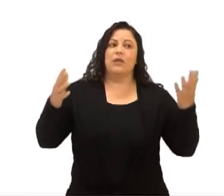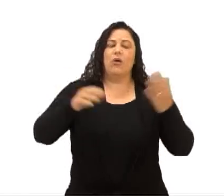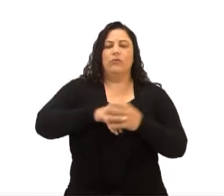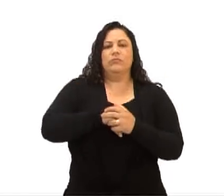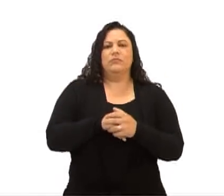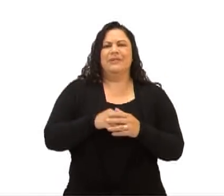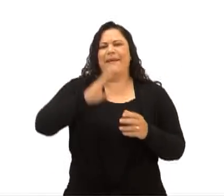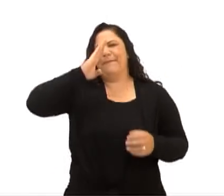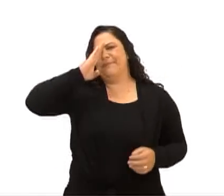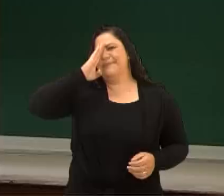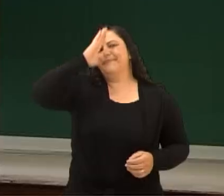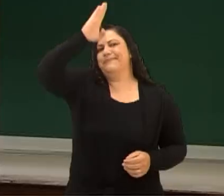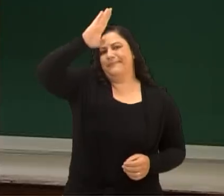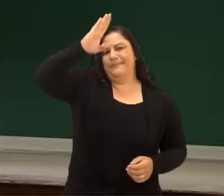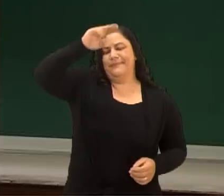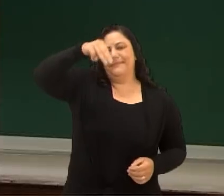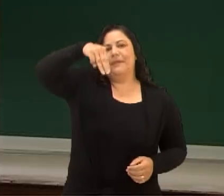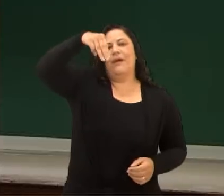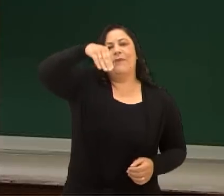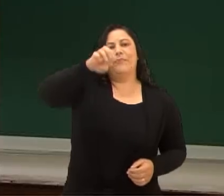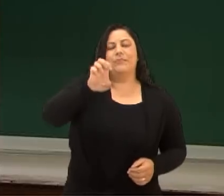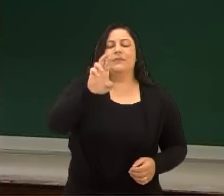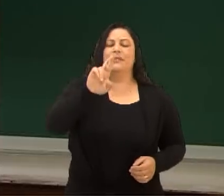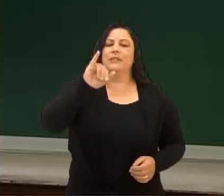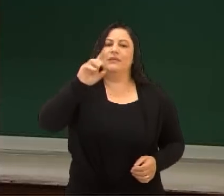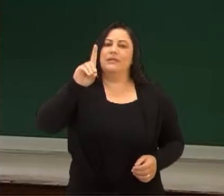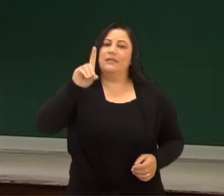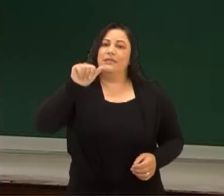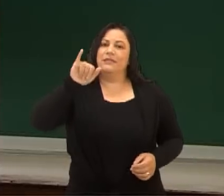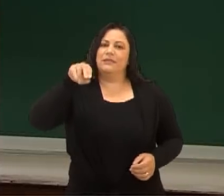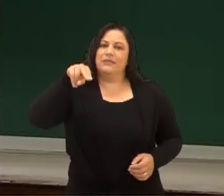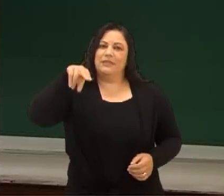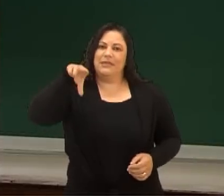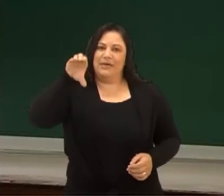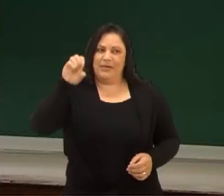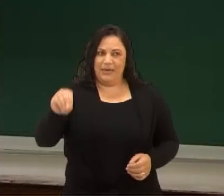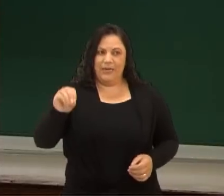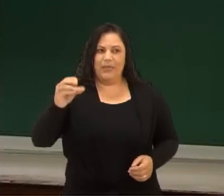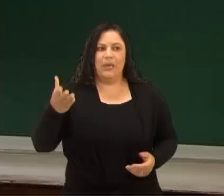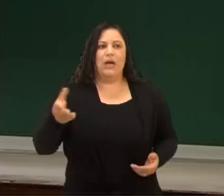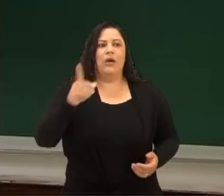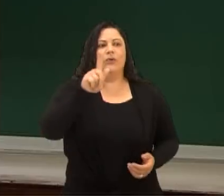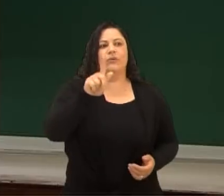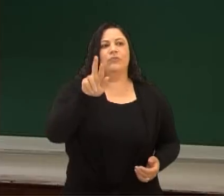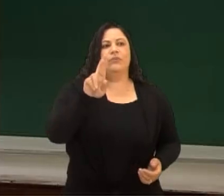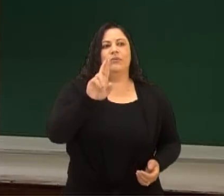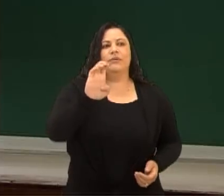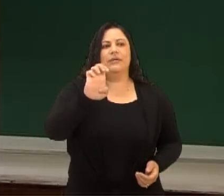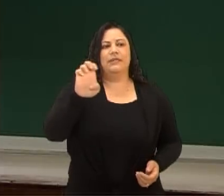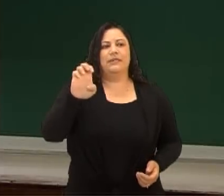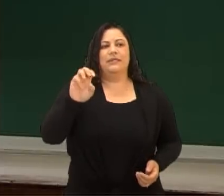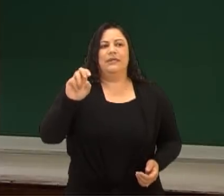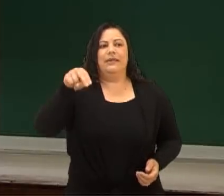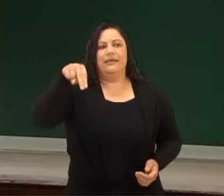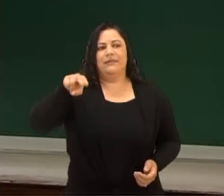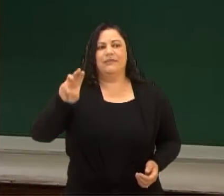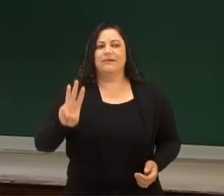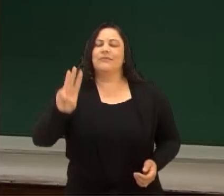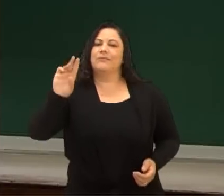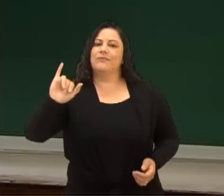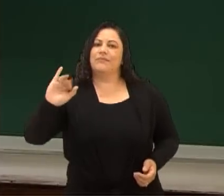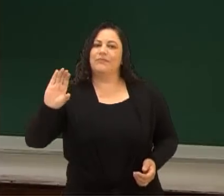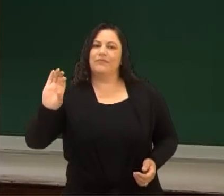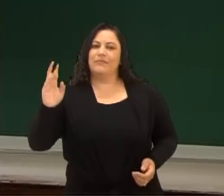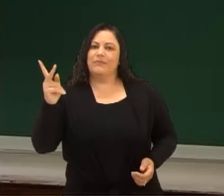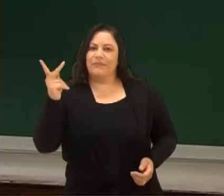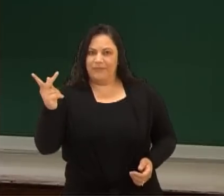principal linha meridiana é o famoso meridiano de Greenwich, que também divide a Terra em dois hemisférios. Assim como a